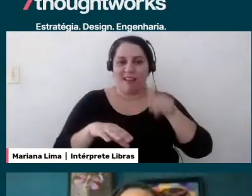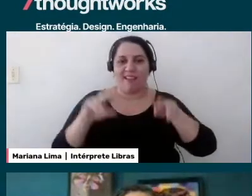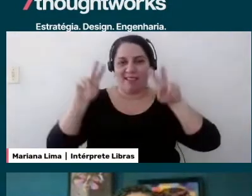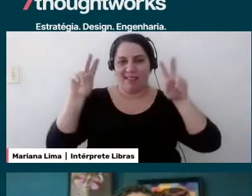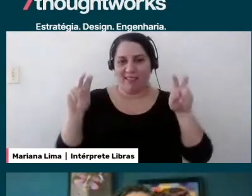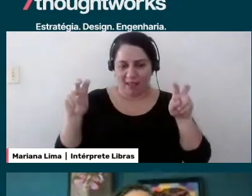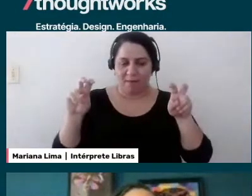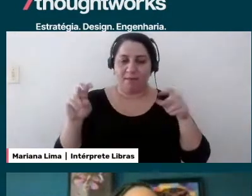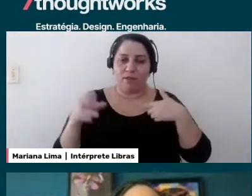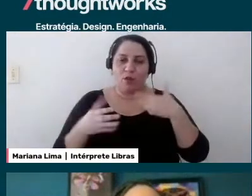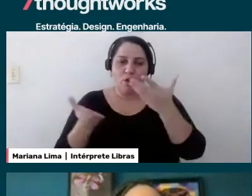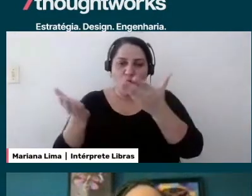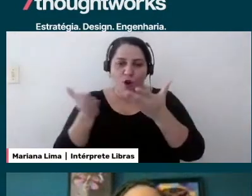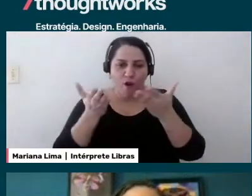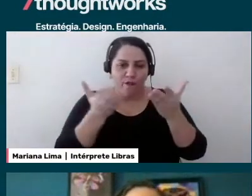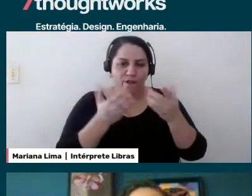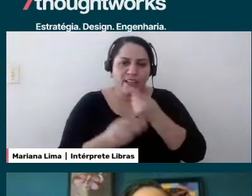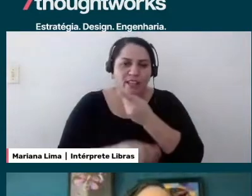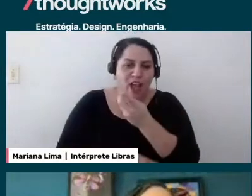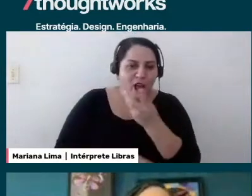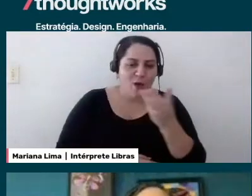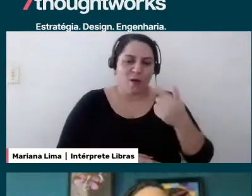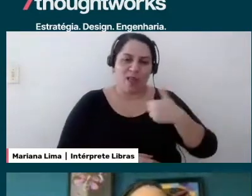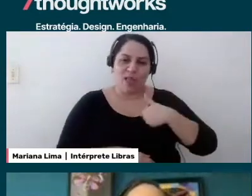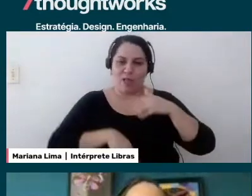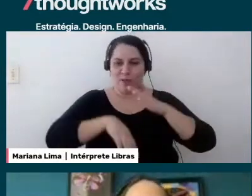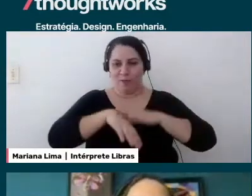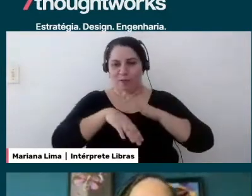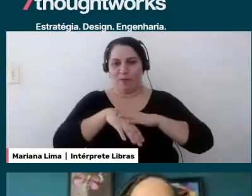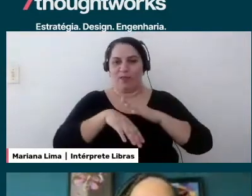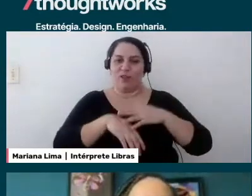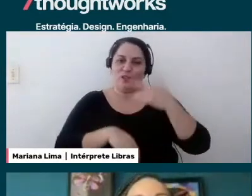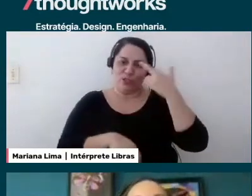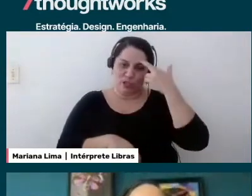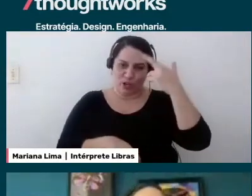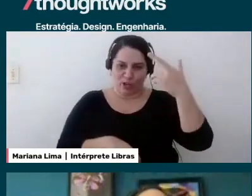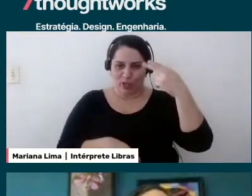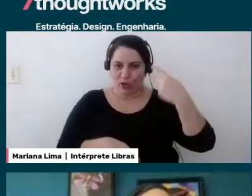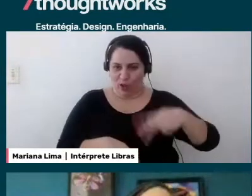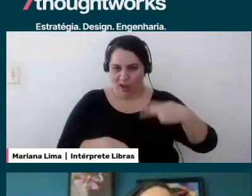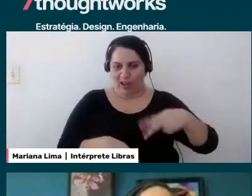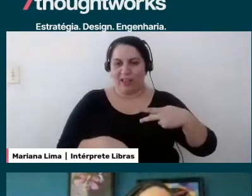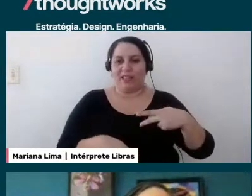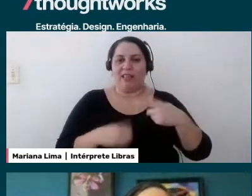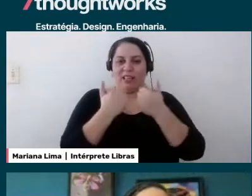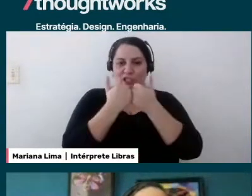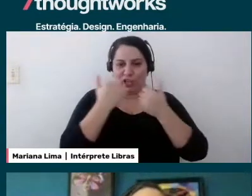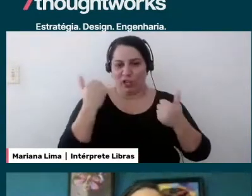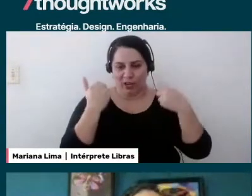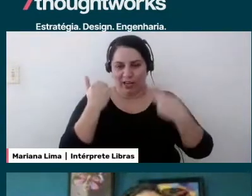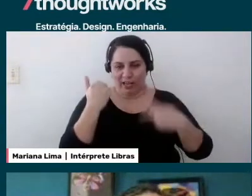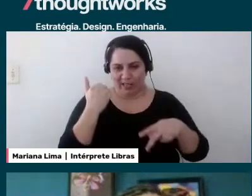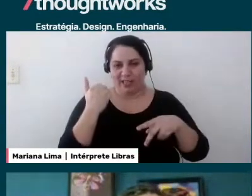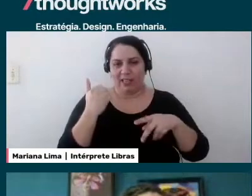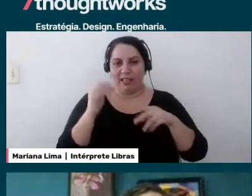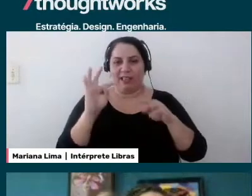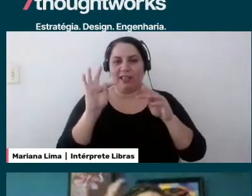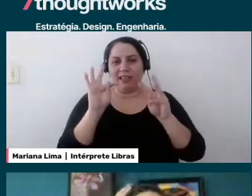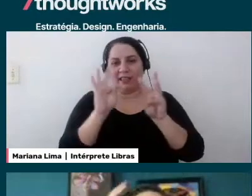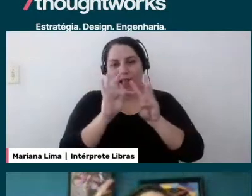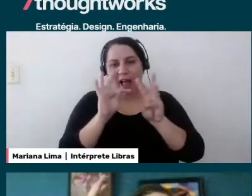chamei essas pessoas? Né? Eu tenho um papel como diretora de diversidade e equidade da ThoughtWorks, e quando eu